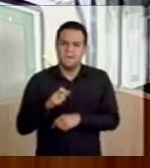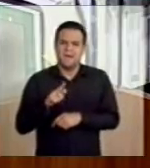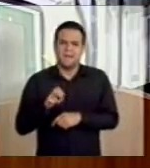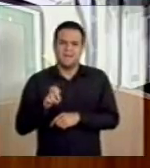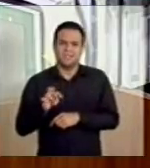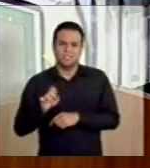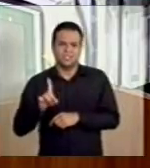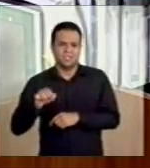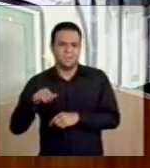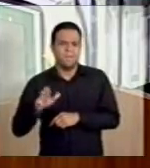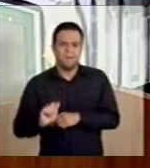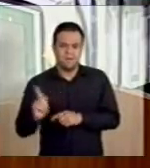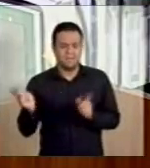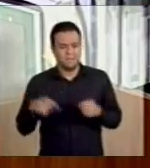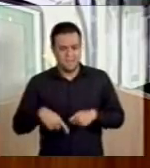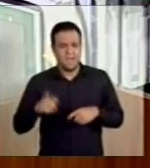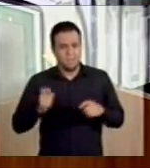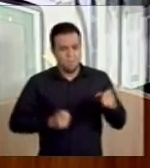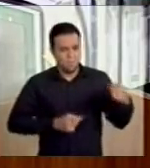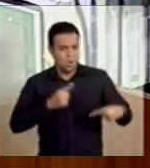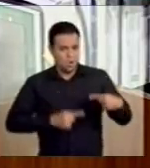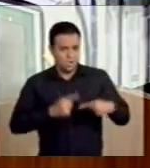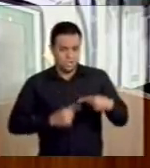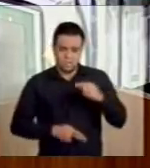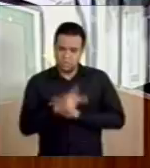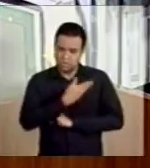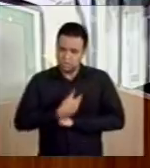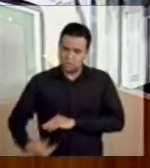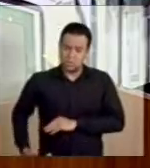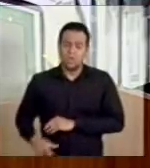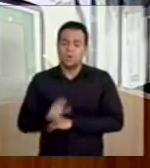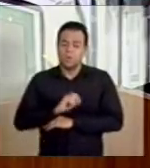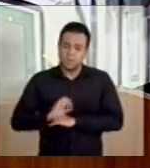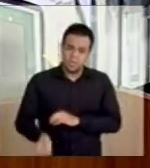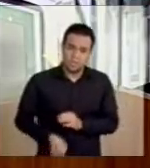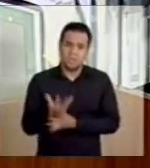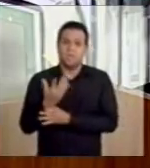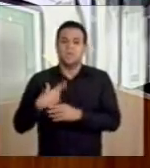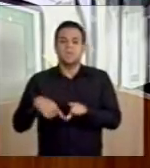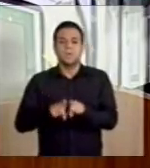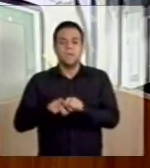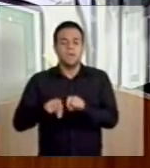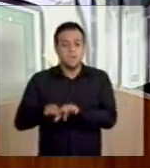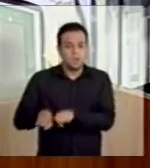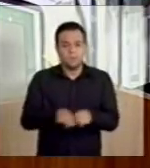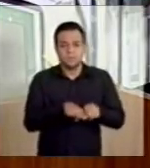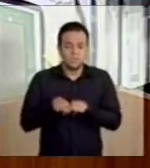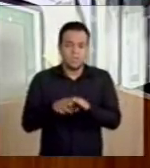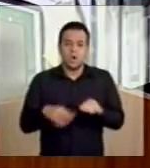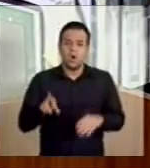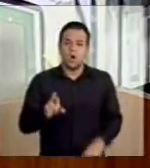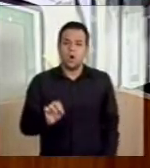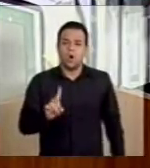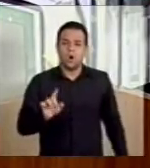viabilizar, até mesmo como política de Estado, a instauração e a consolidação de uma ordem